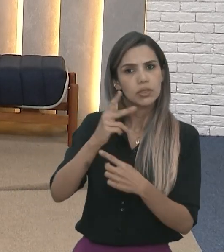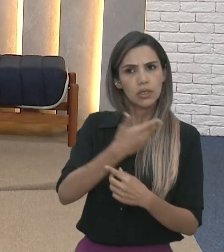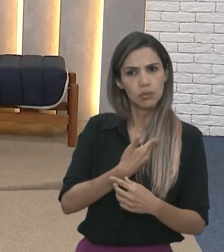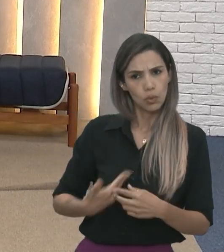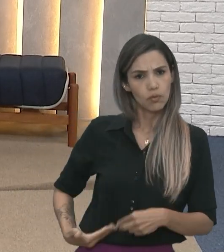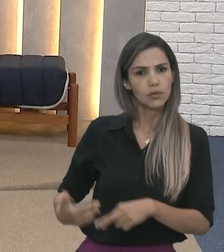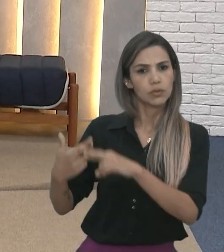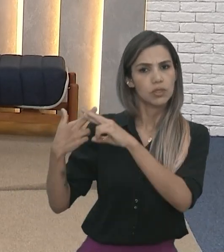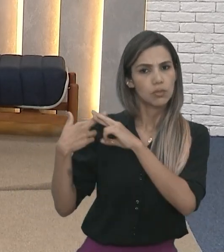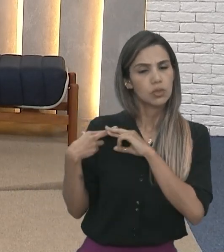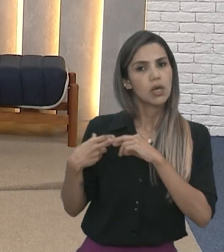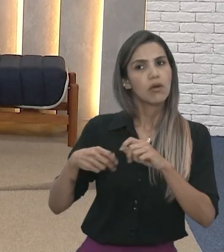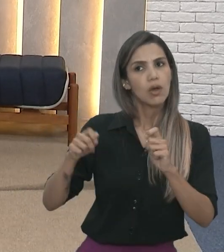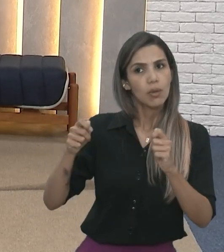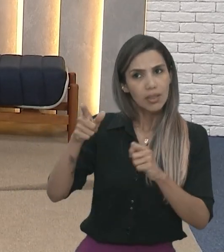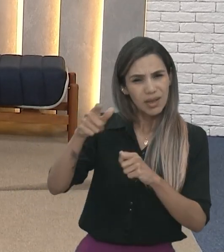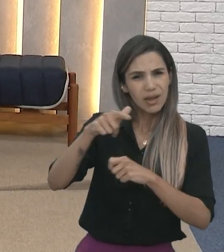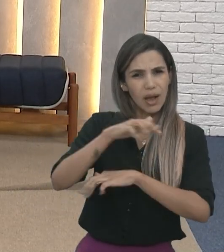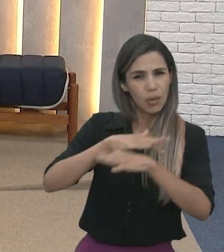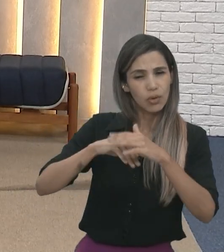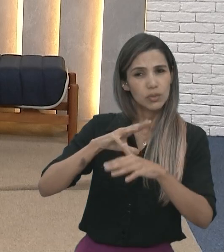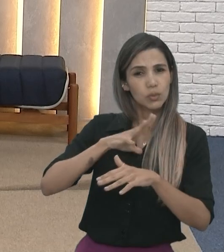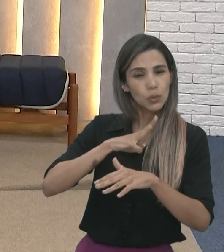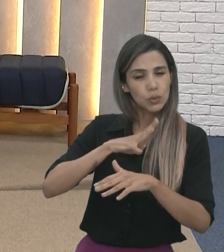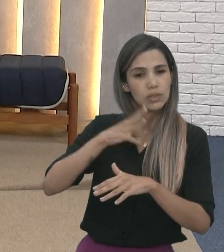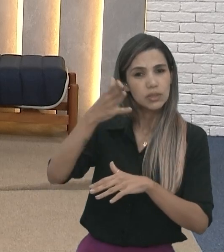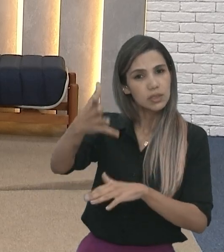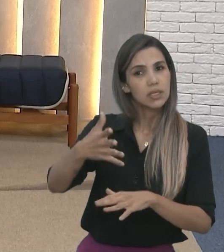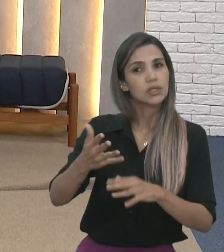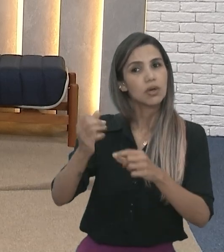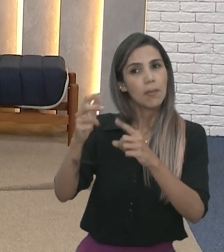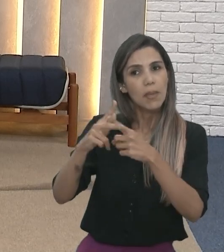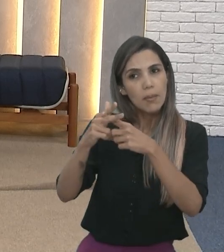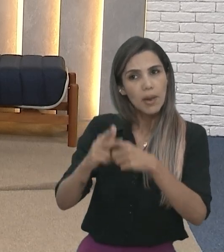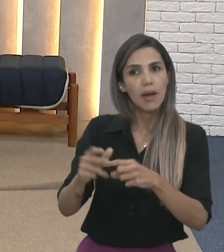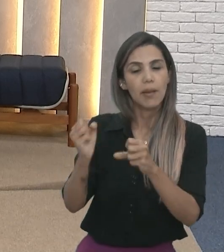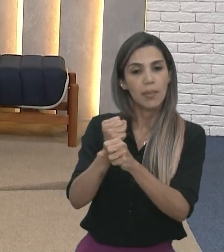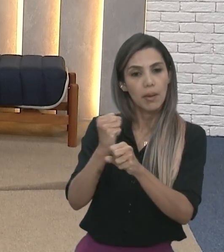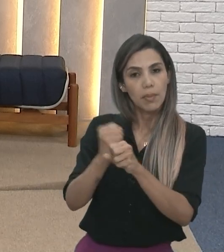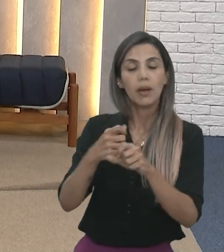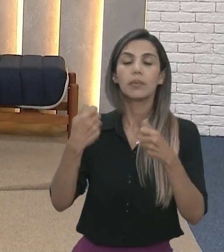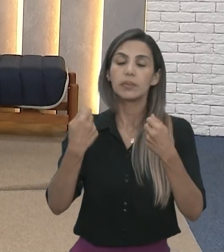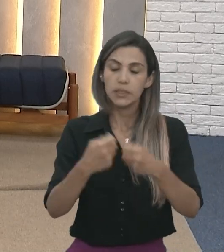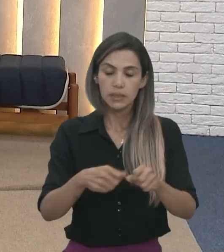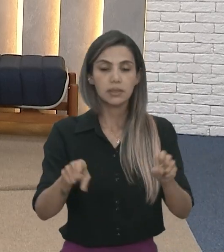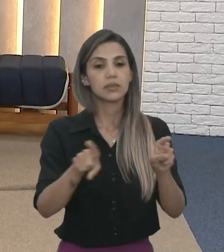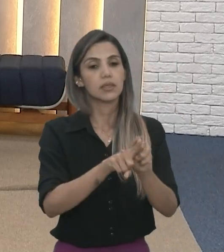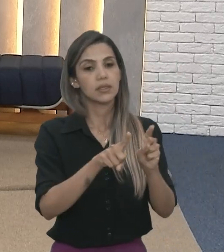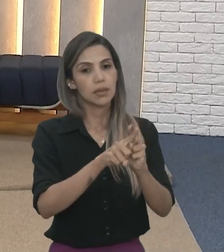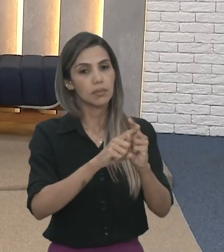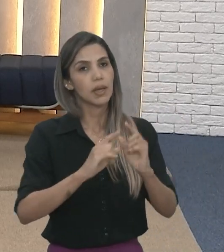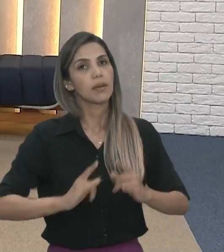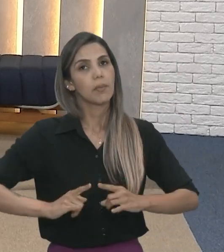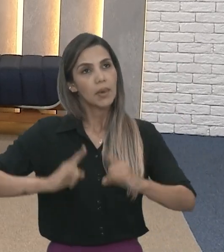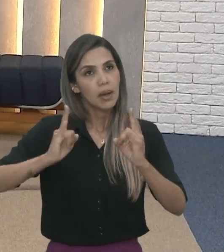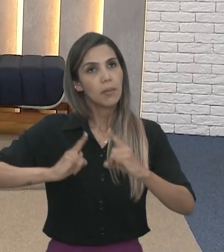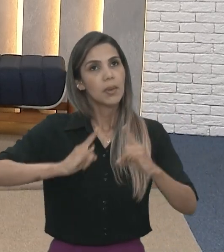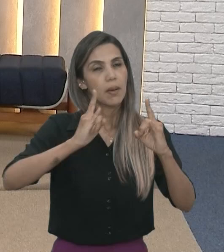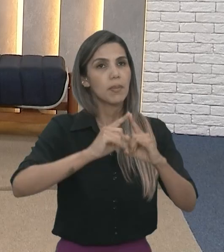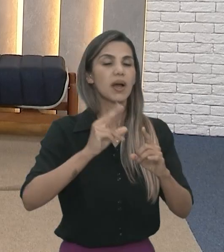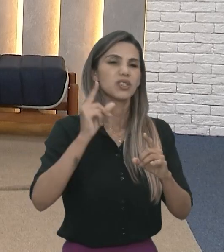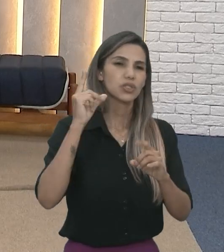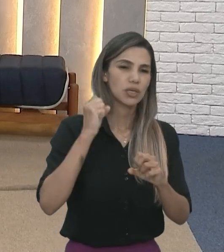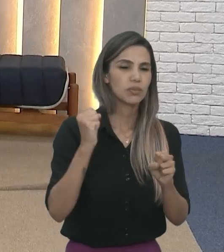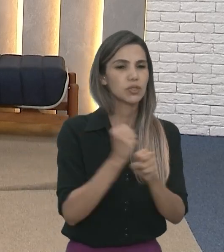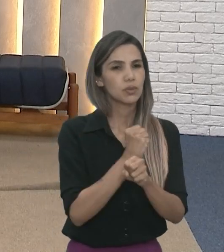de revitalização do centro, dedicar um pouco da atenção e preocupação também às edificações que já estão